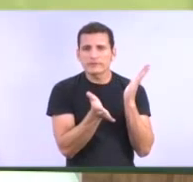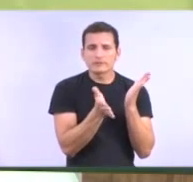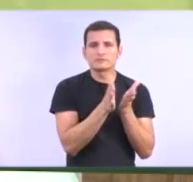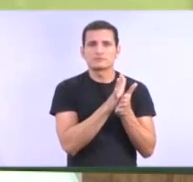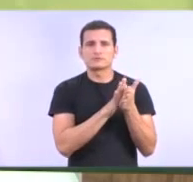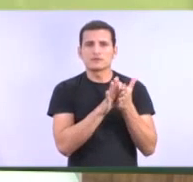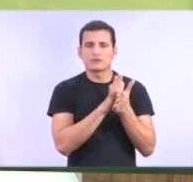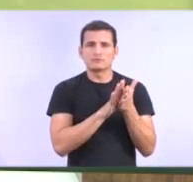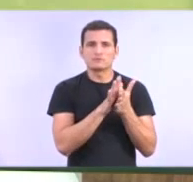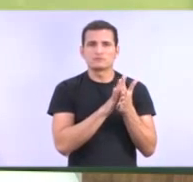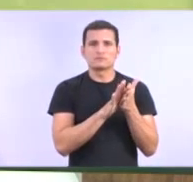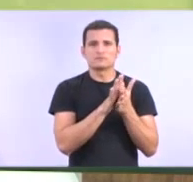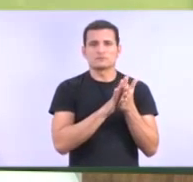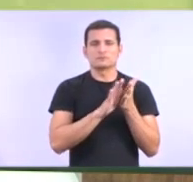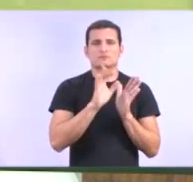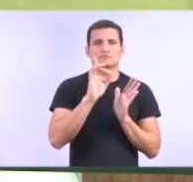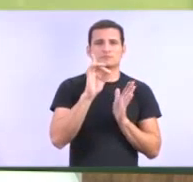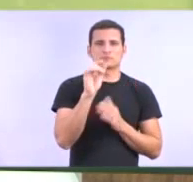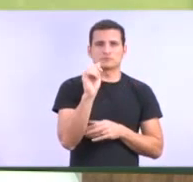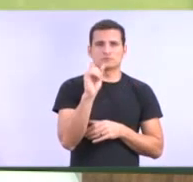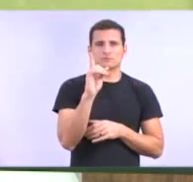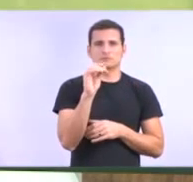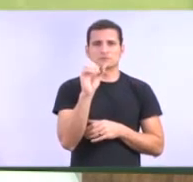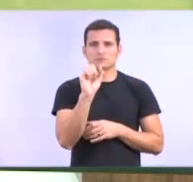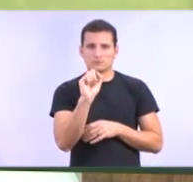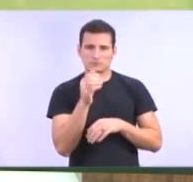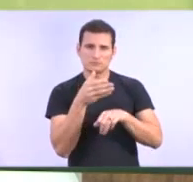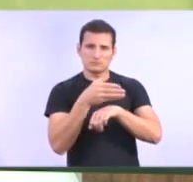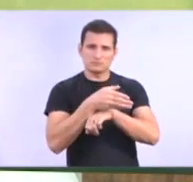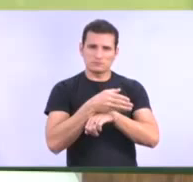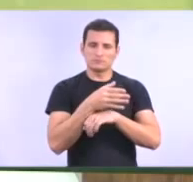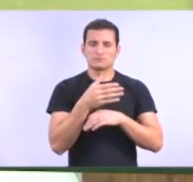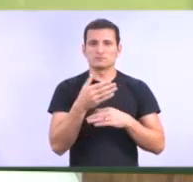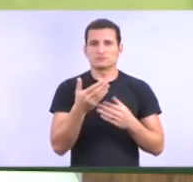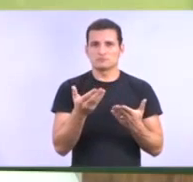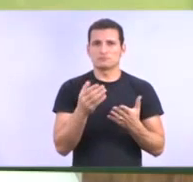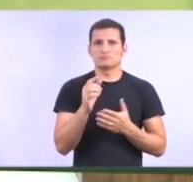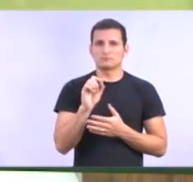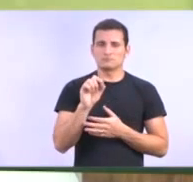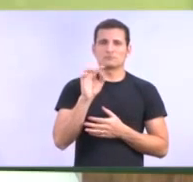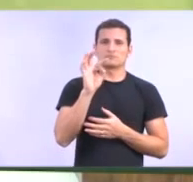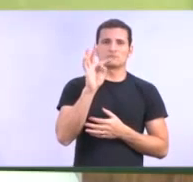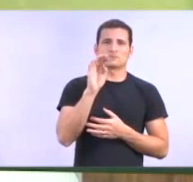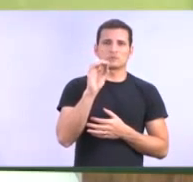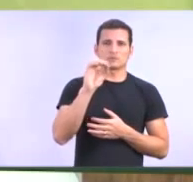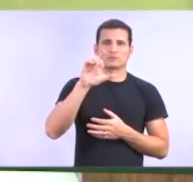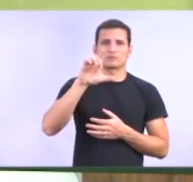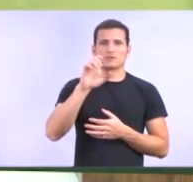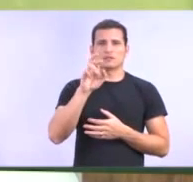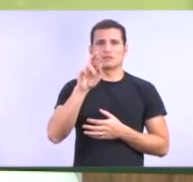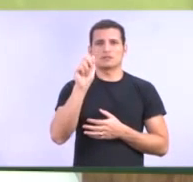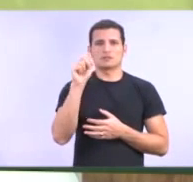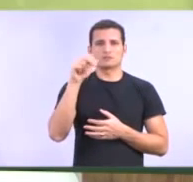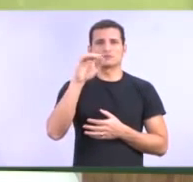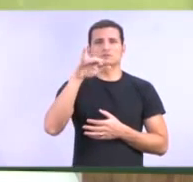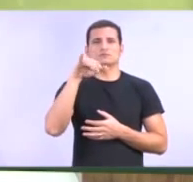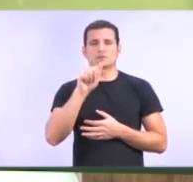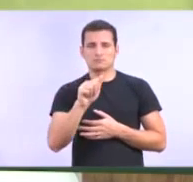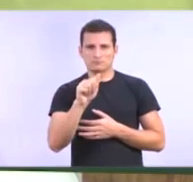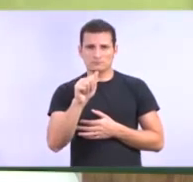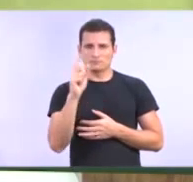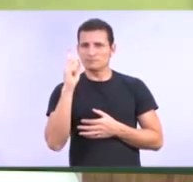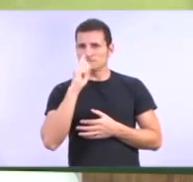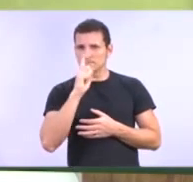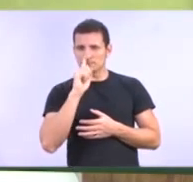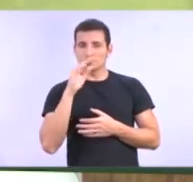seja, você não tenha perda de dados na hora do acesso. O que é isso? Isso aí é tolerância à falha. Você tem uma série de